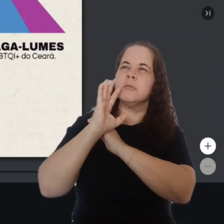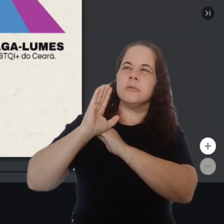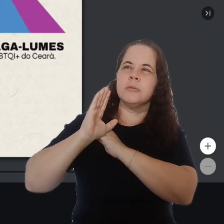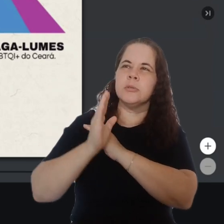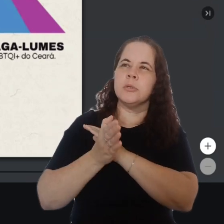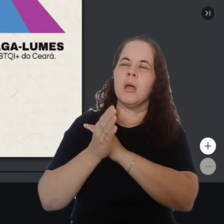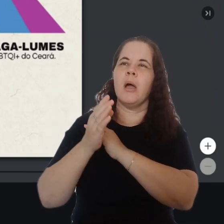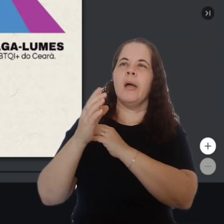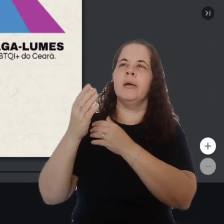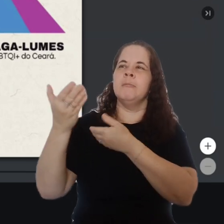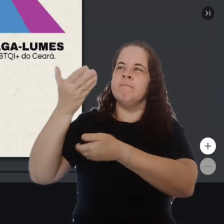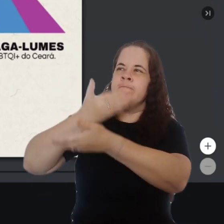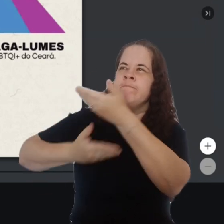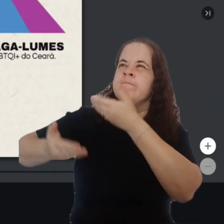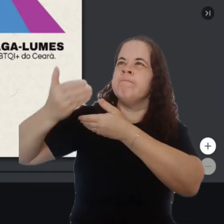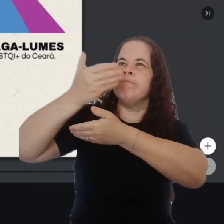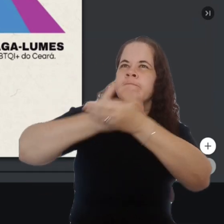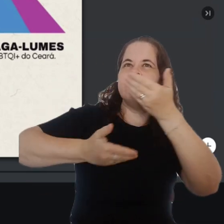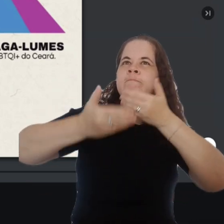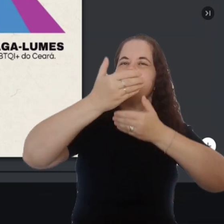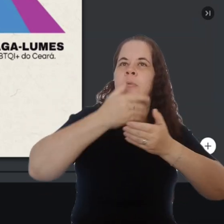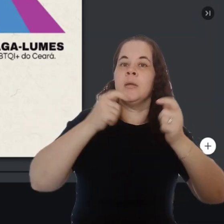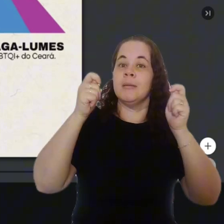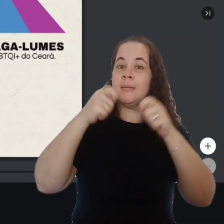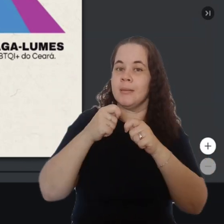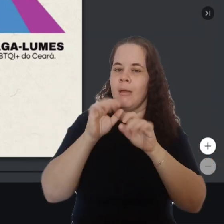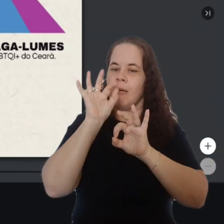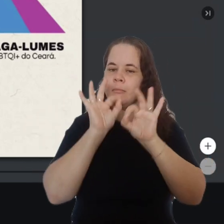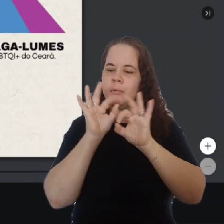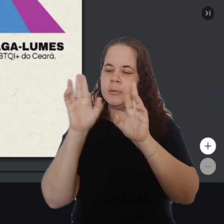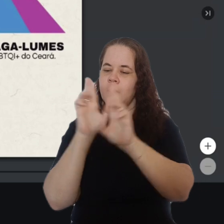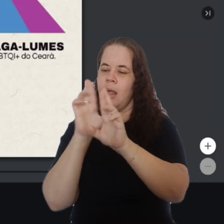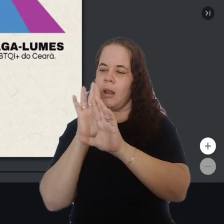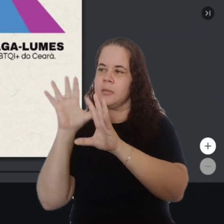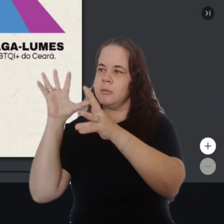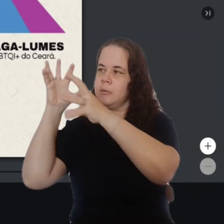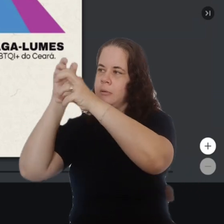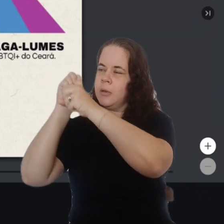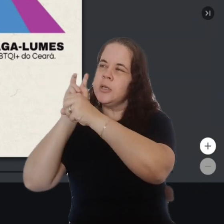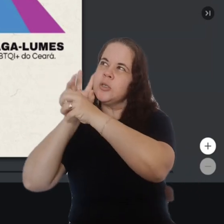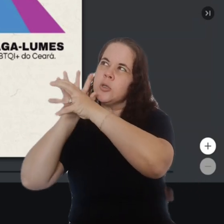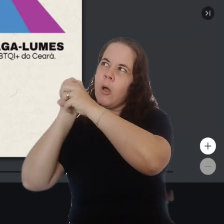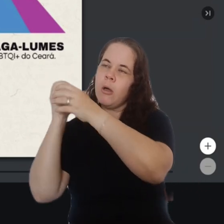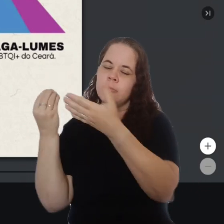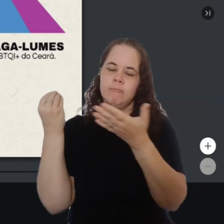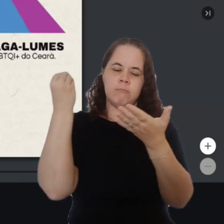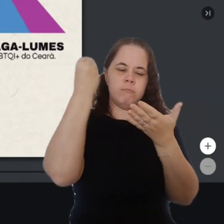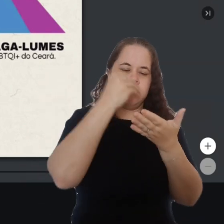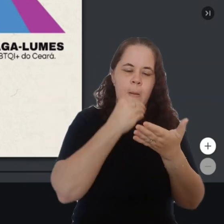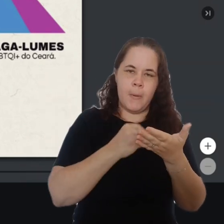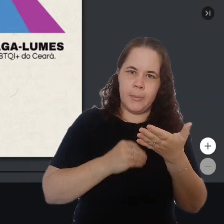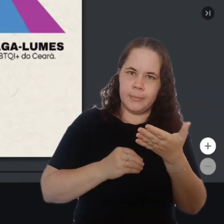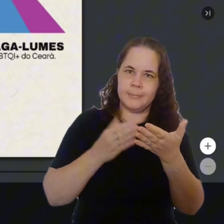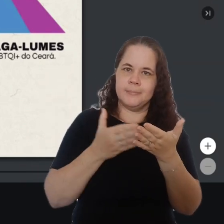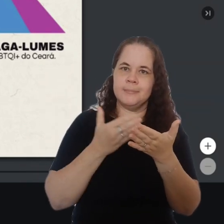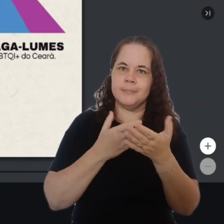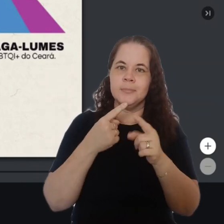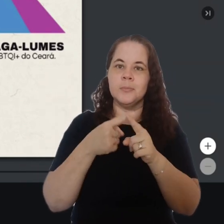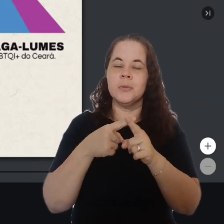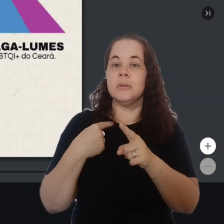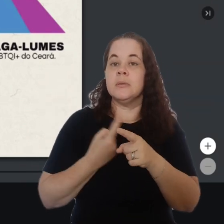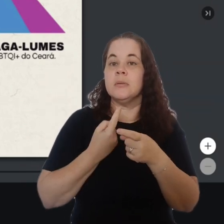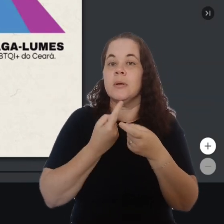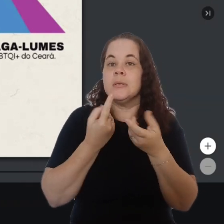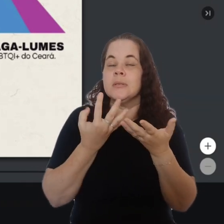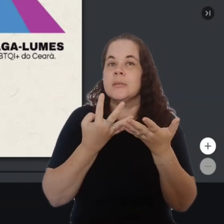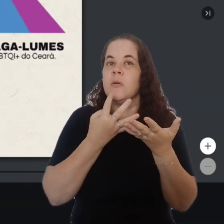ter algum envolvimento e pudesse criar alguma relação para poder trazer para essa obra, porque é deles também que a gente vai